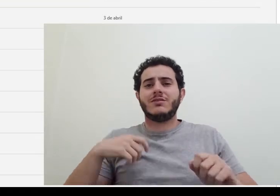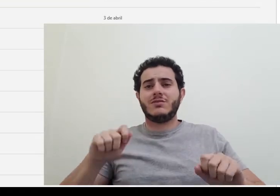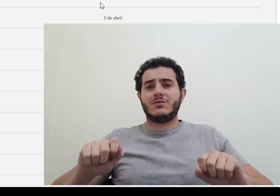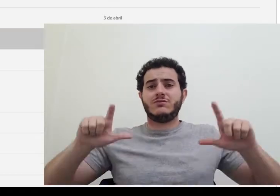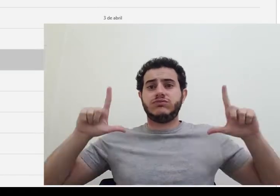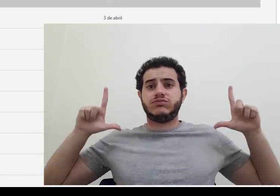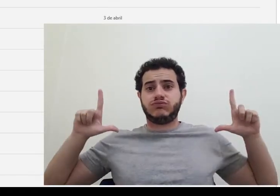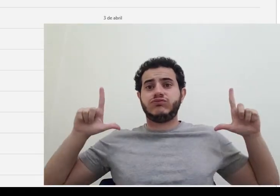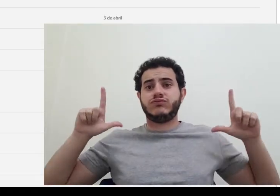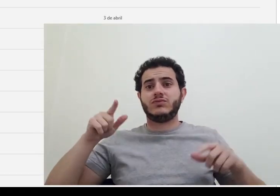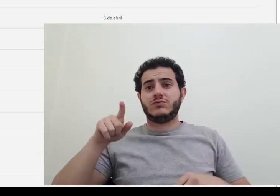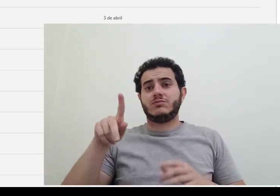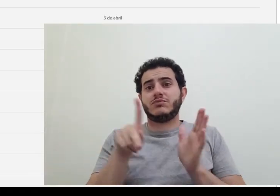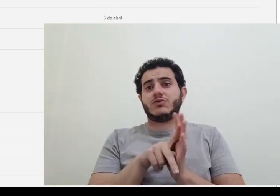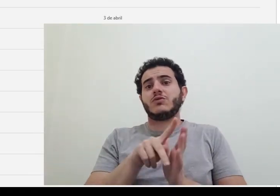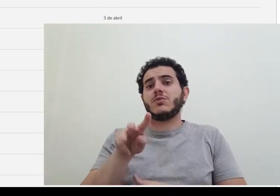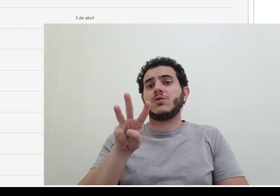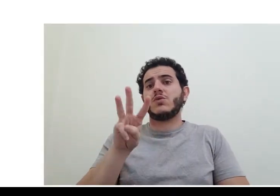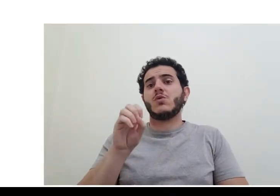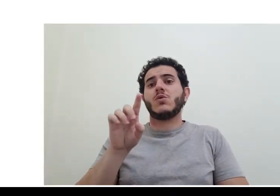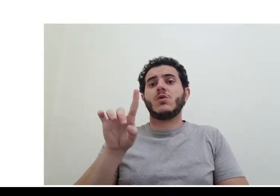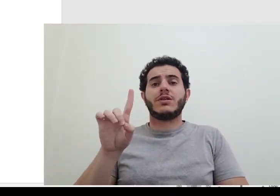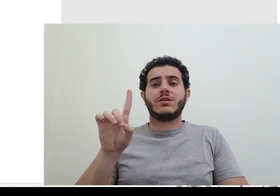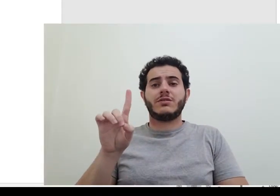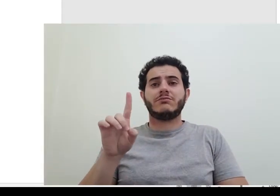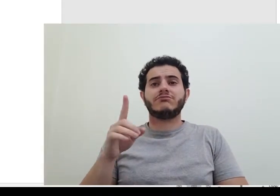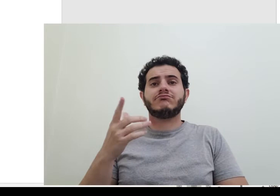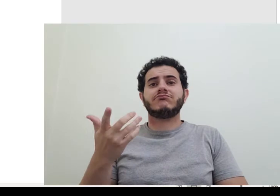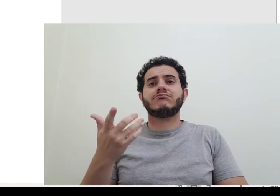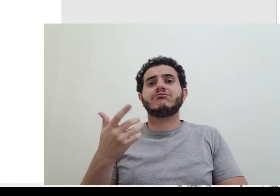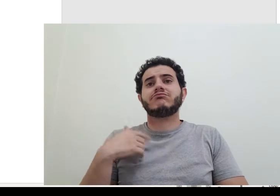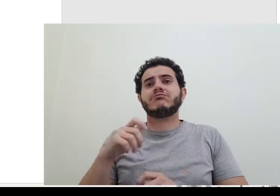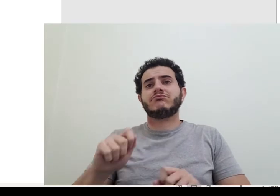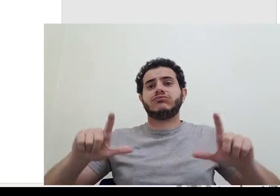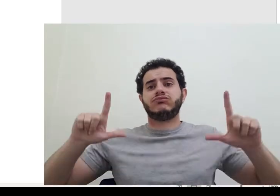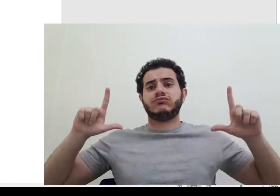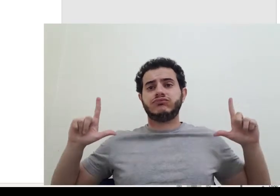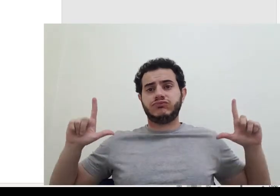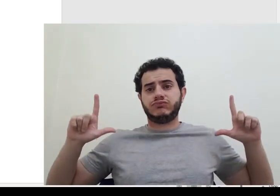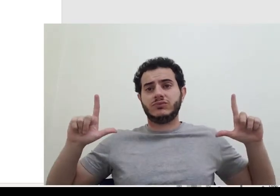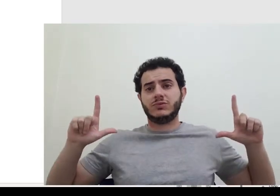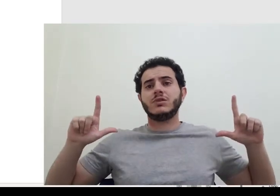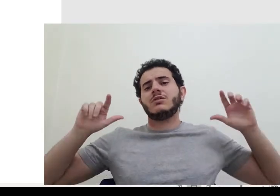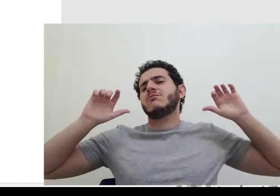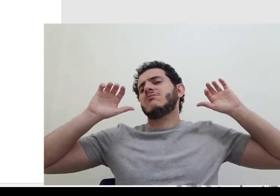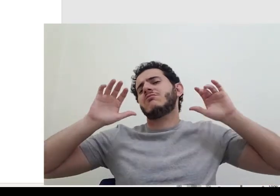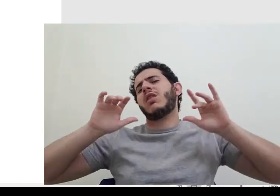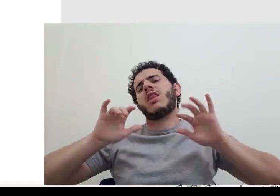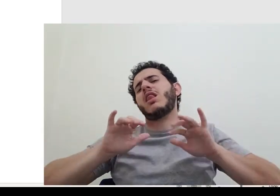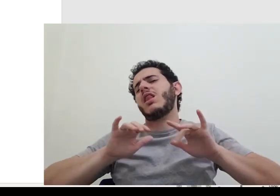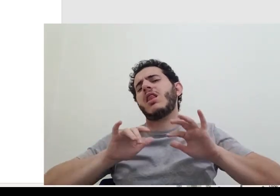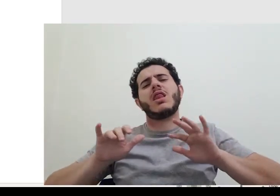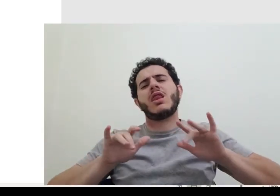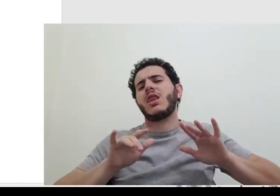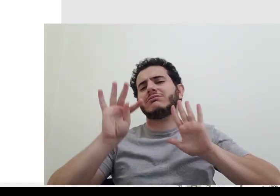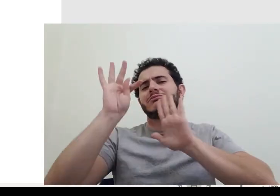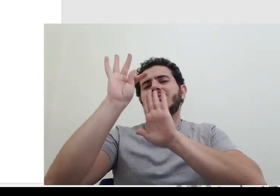abrir o programa Word. Aí eu posso abrir um arquivo do Word e digitar um